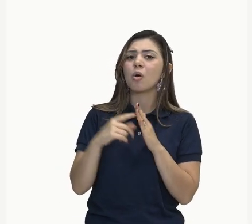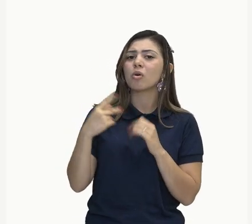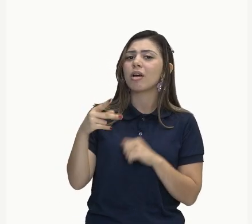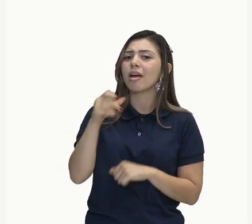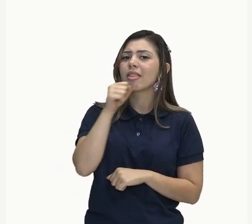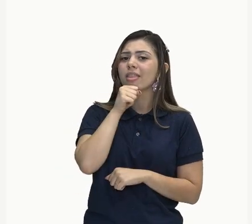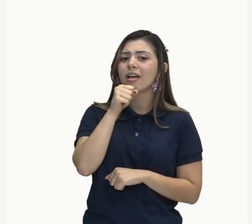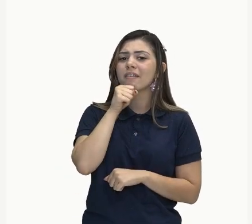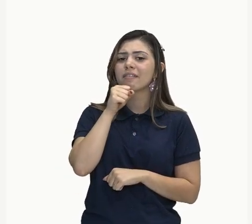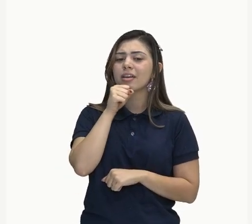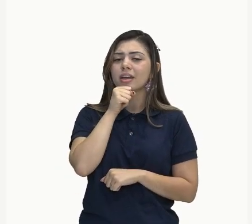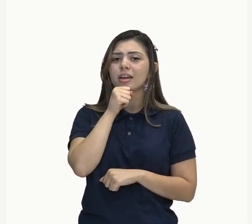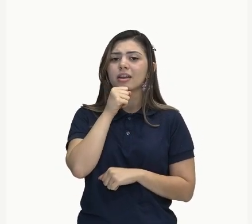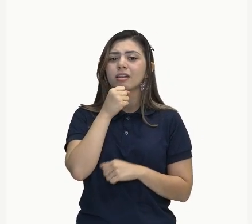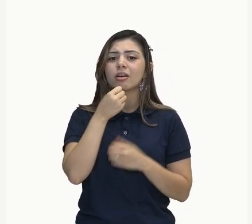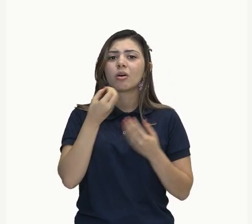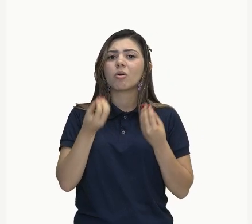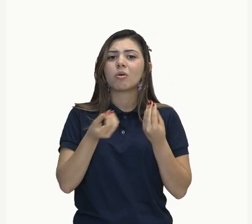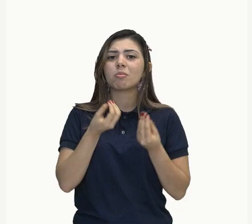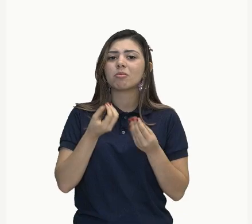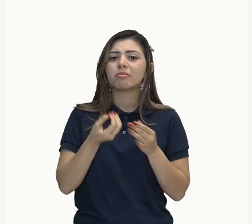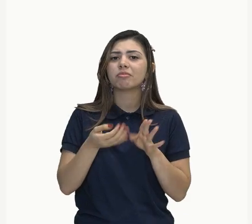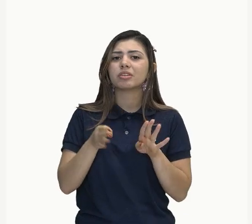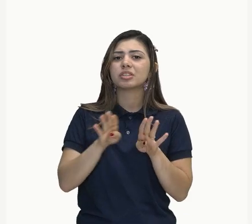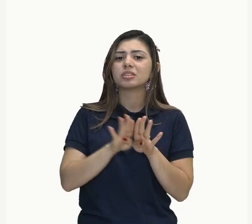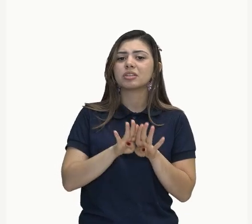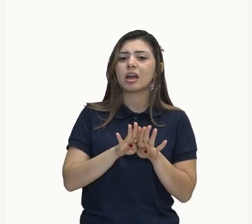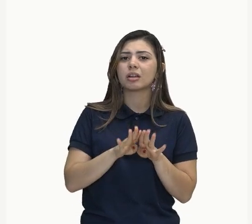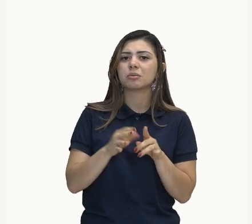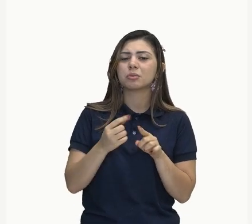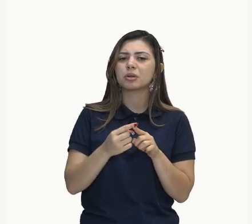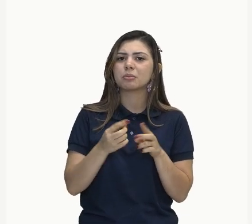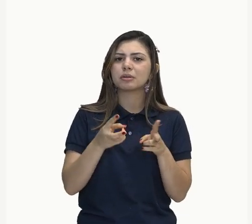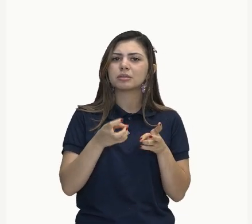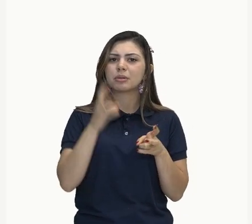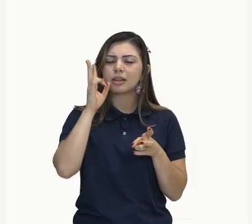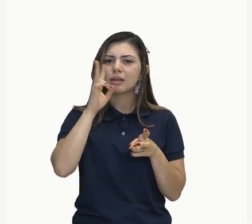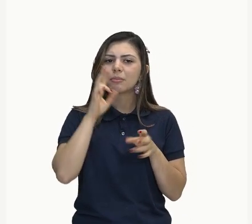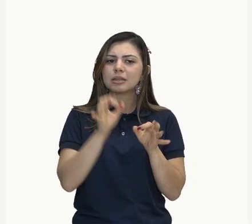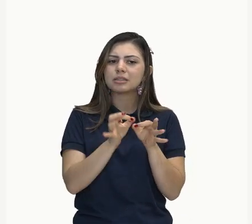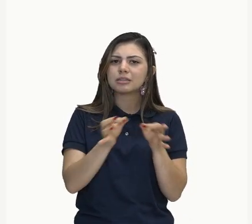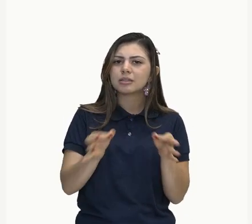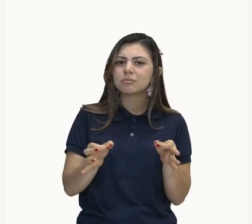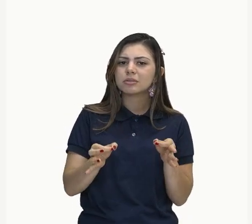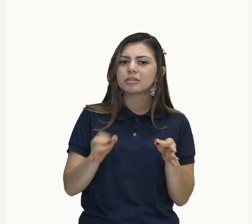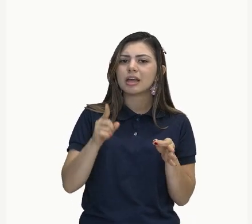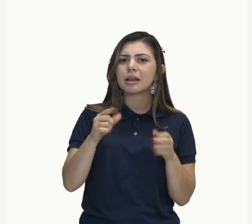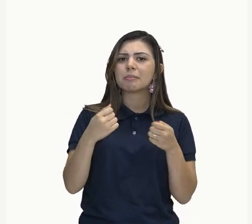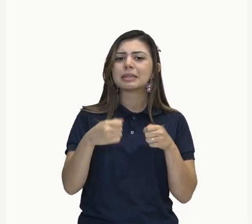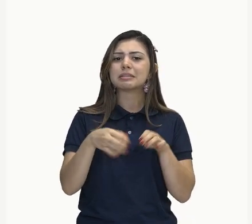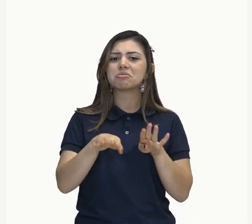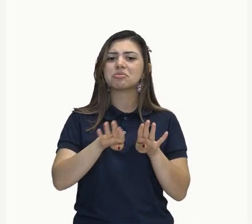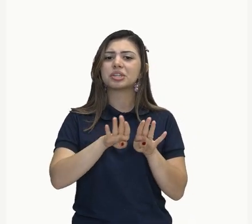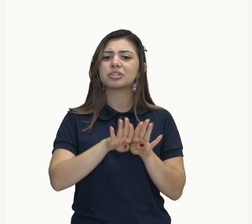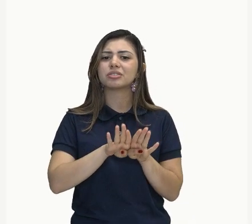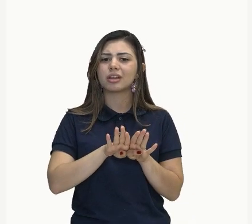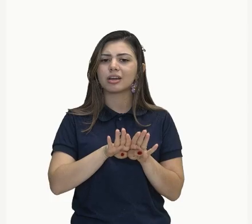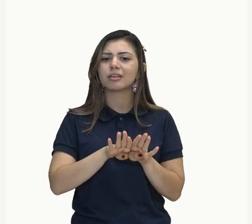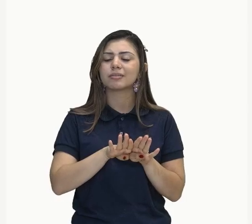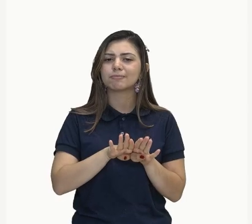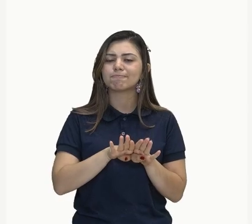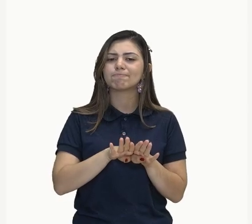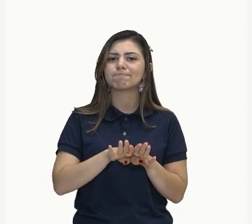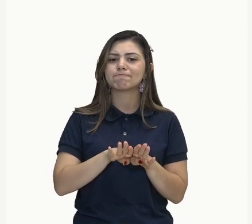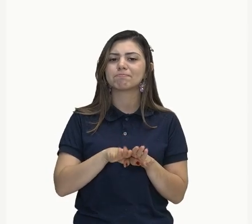né, um ambiente mais simples, mais humilde, ela acaba tendo que fechar. E aí tem